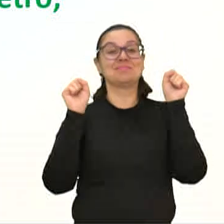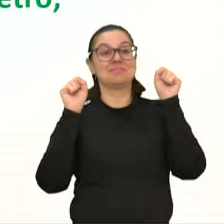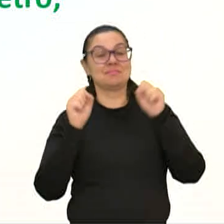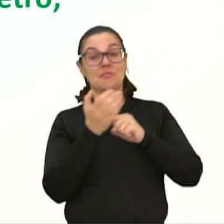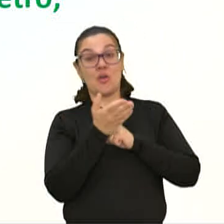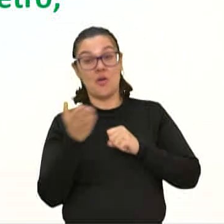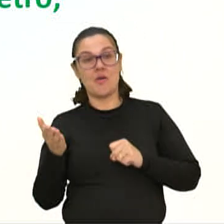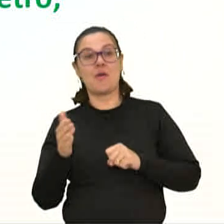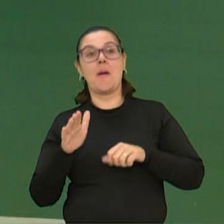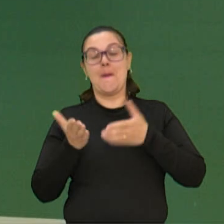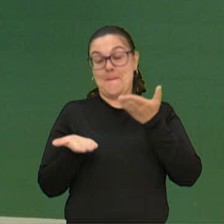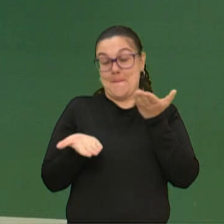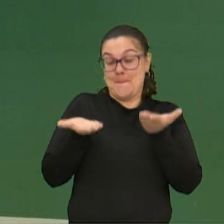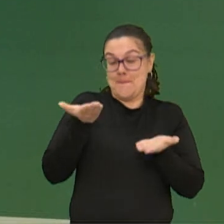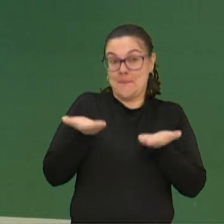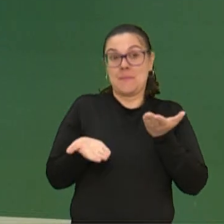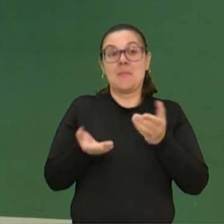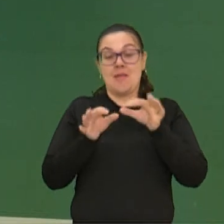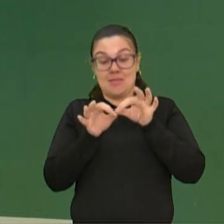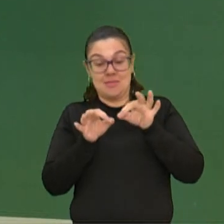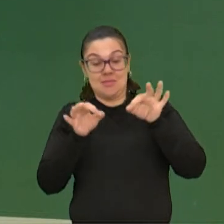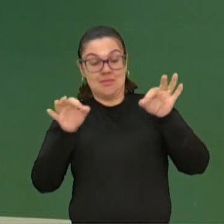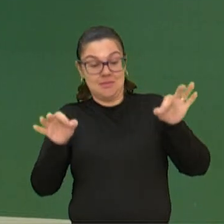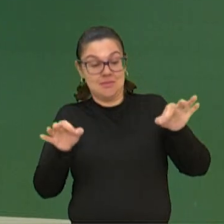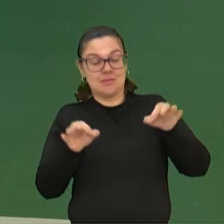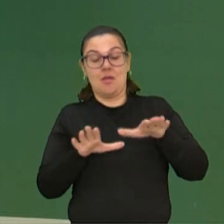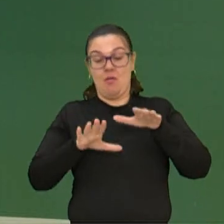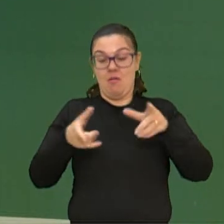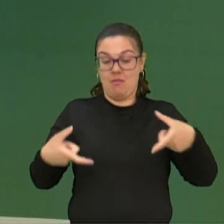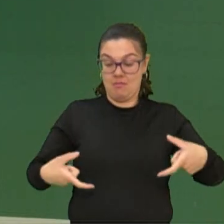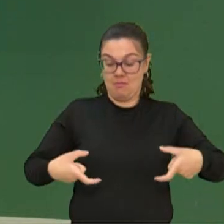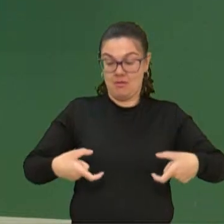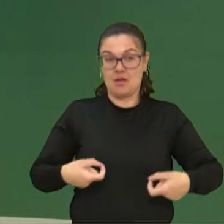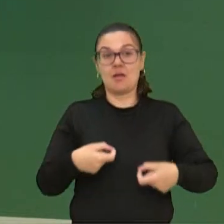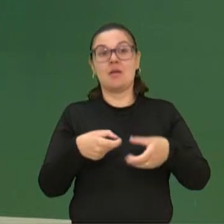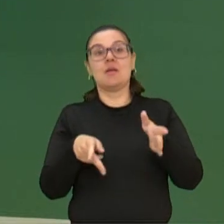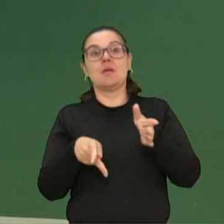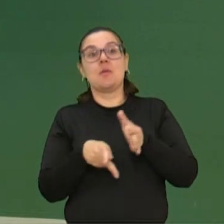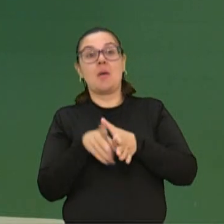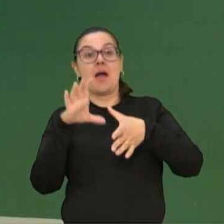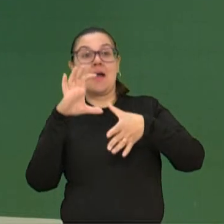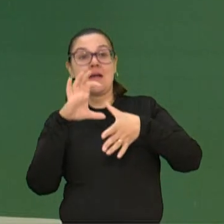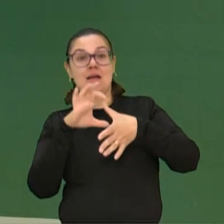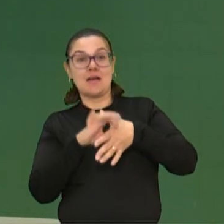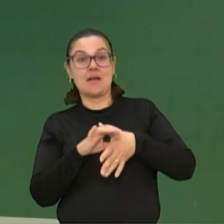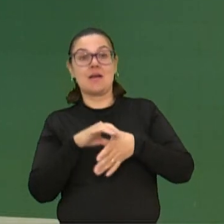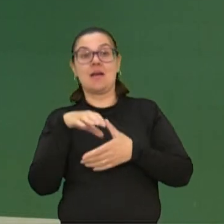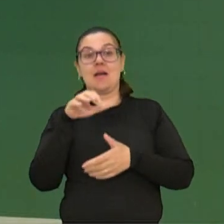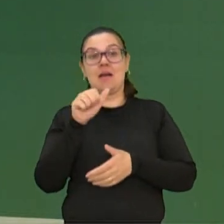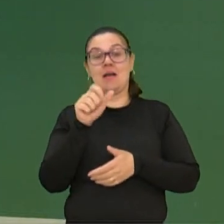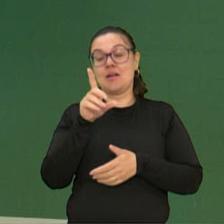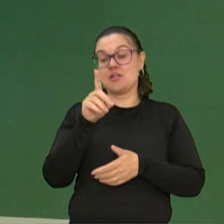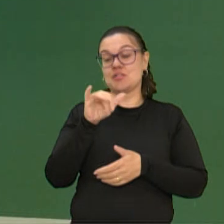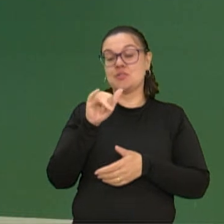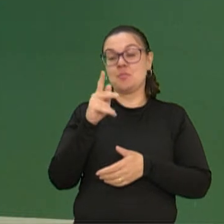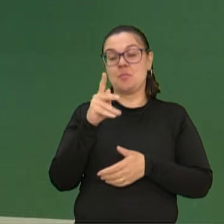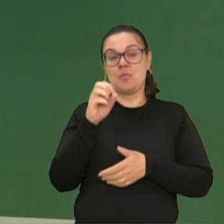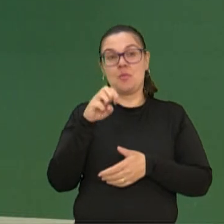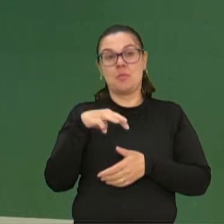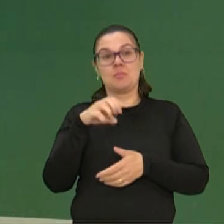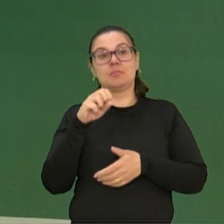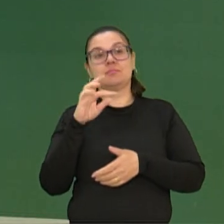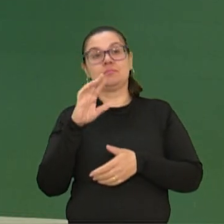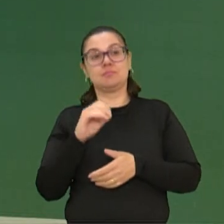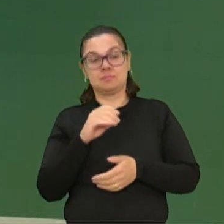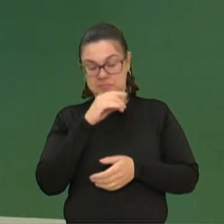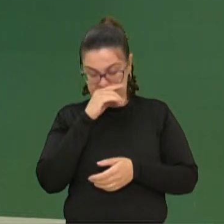Ó, balança, trena, bioimpedância, estadiômetro e adipômetro. Lembra lá do